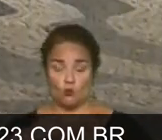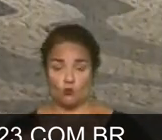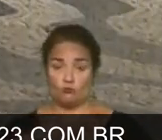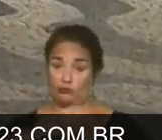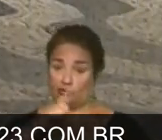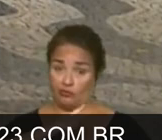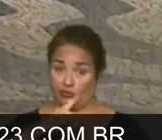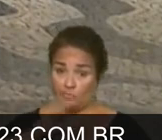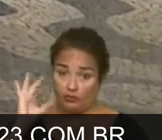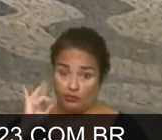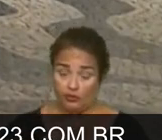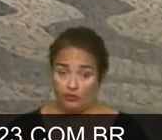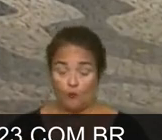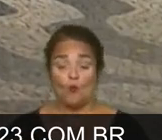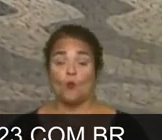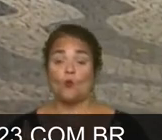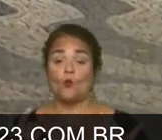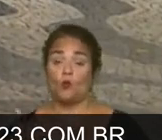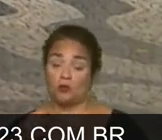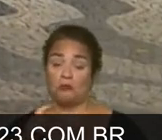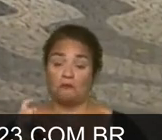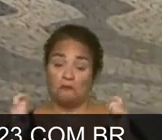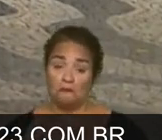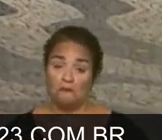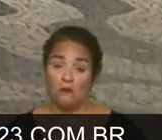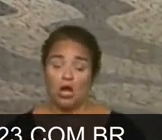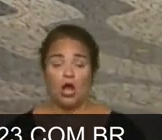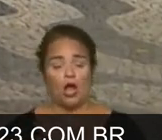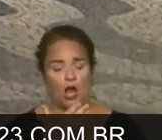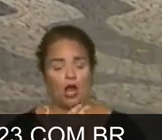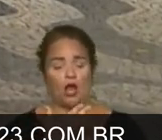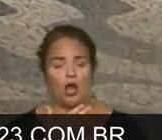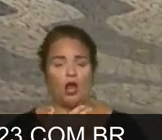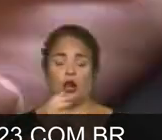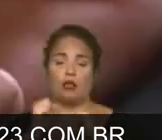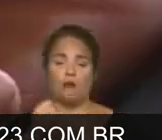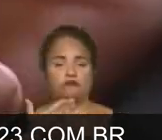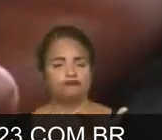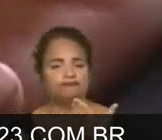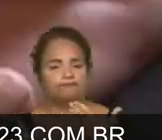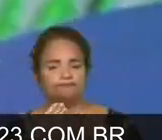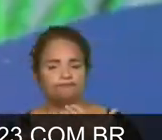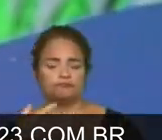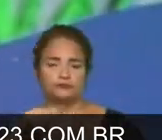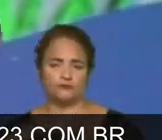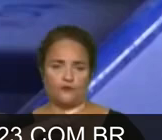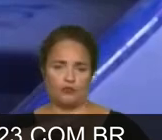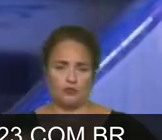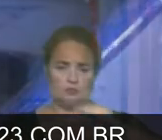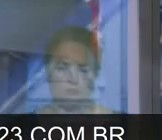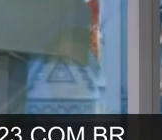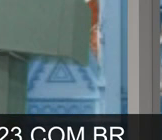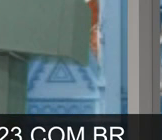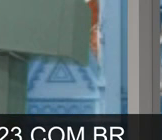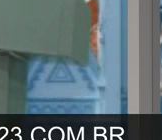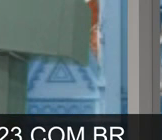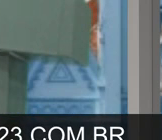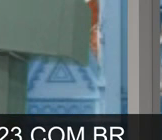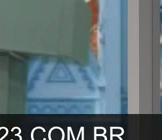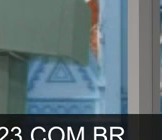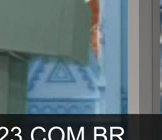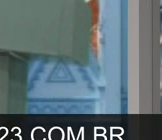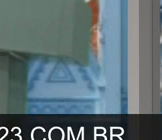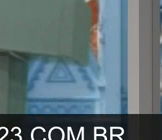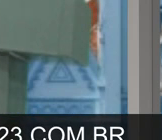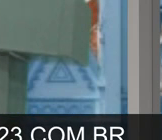tem mesmo e o quanto você pode ser ajudado vai ser no diálogo que você vai estabelecer com o profissional. Eu